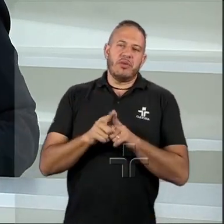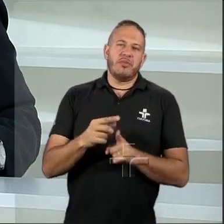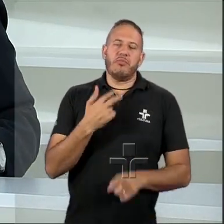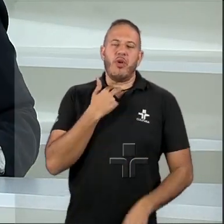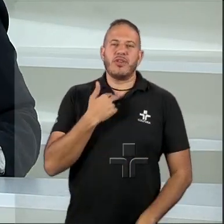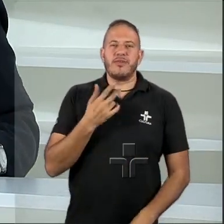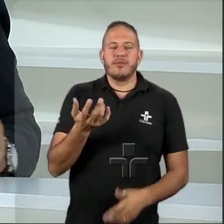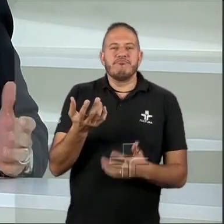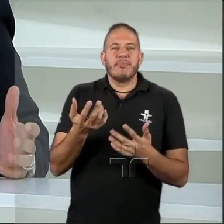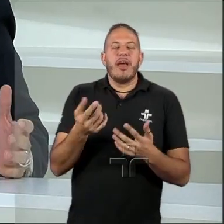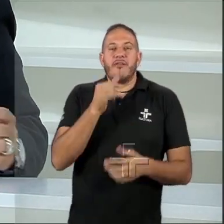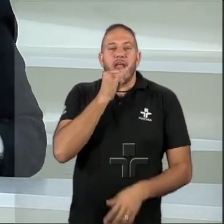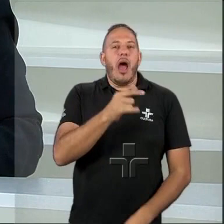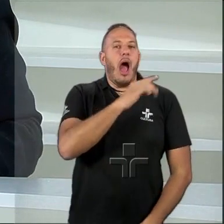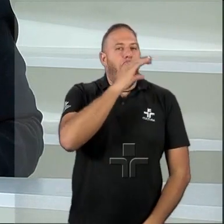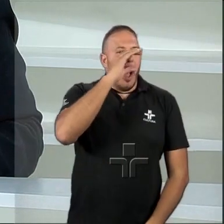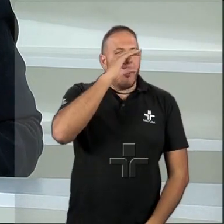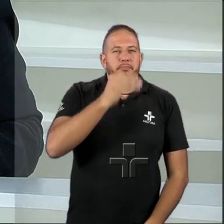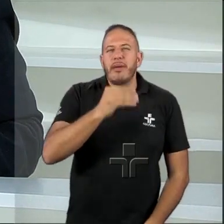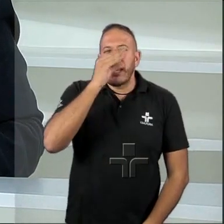assumir o PSDB como